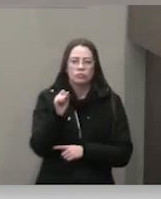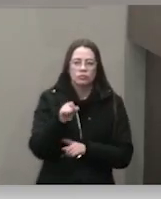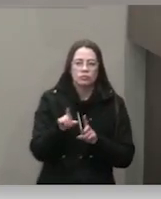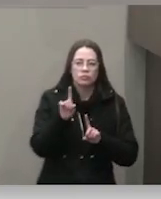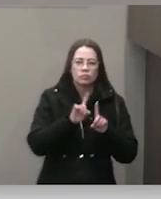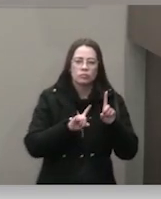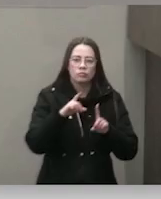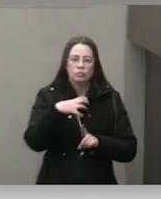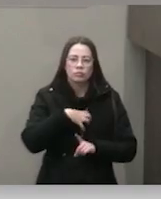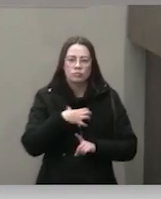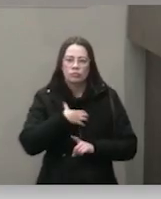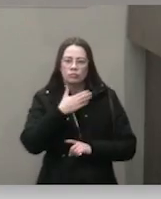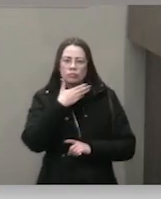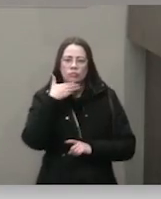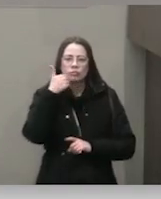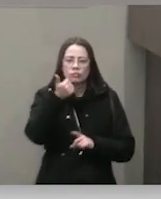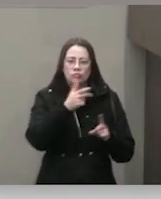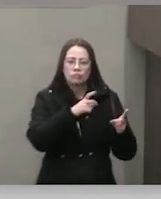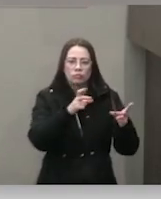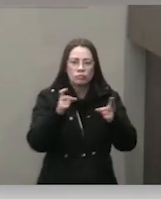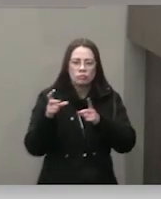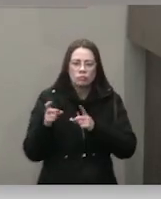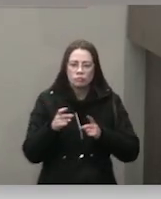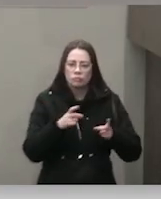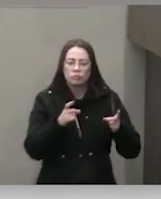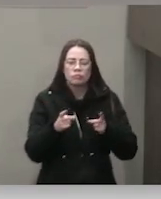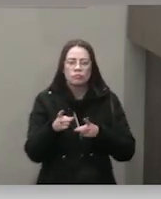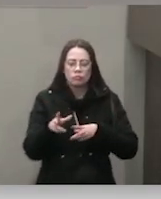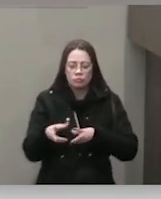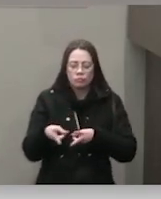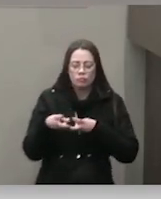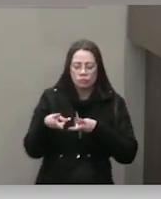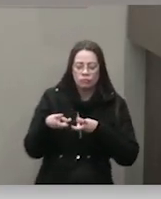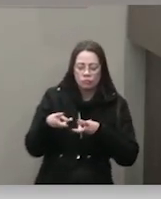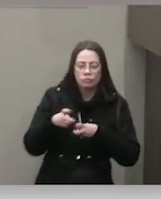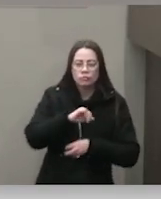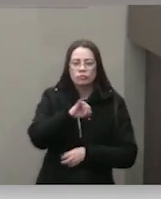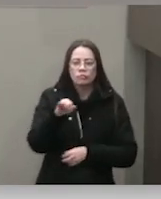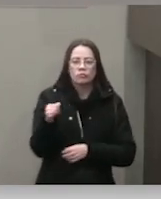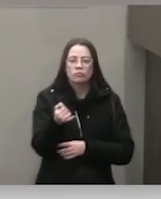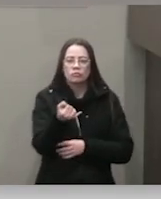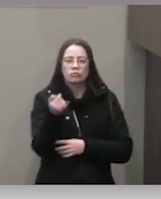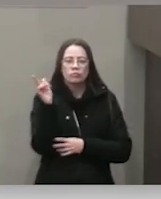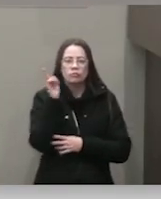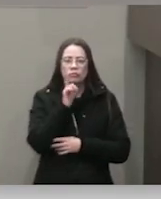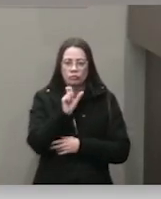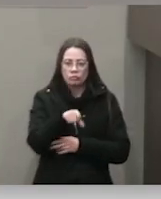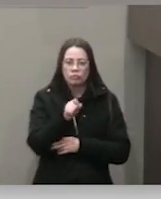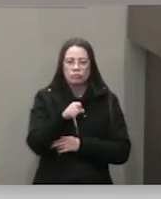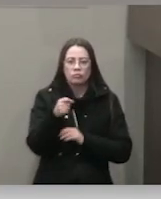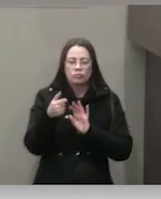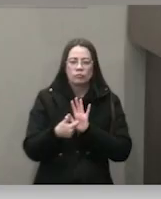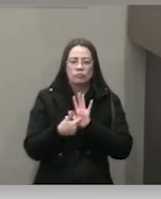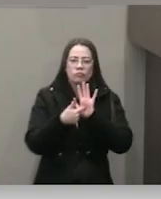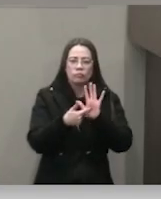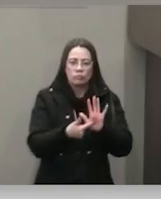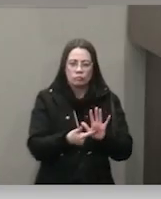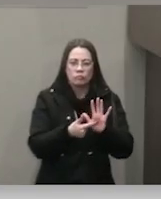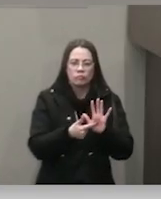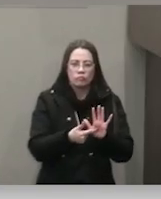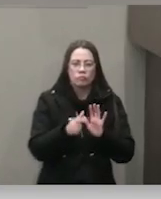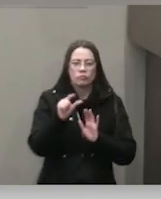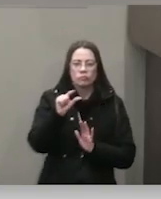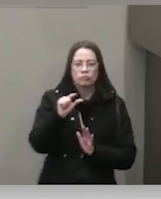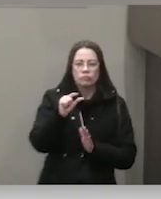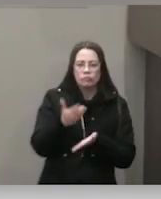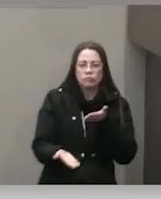alguma forma, melhorar a venda, melhorar a captação de oportunidades e, sim, trazer mais aconchego, menos